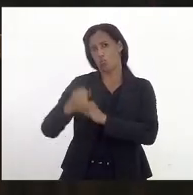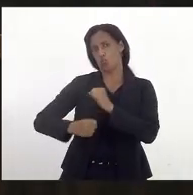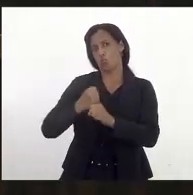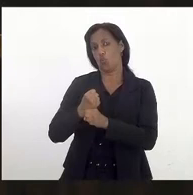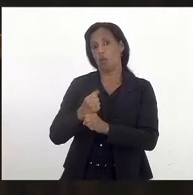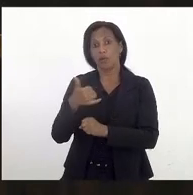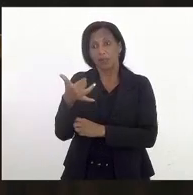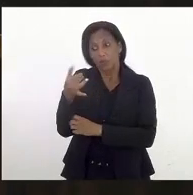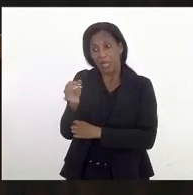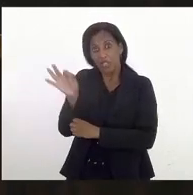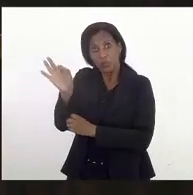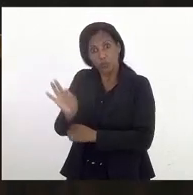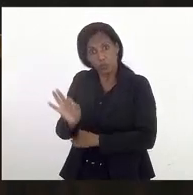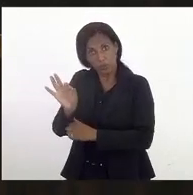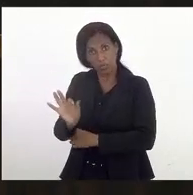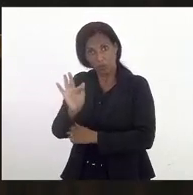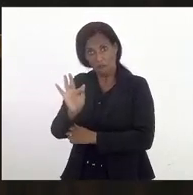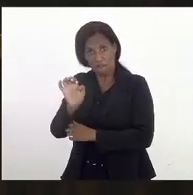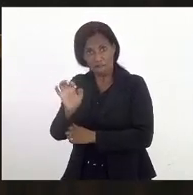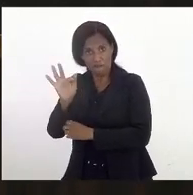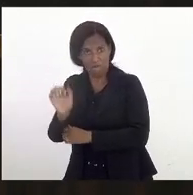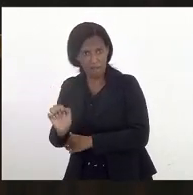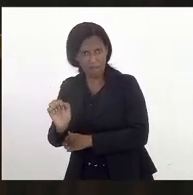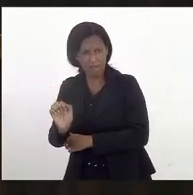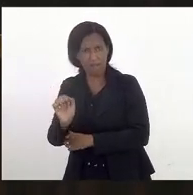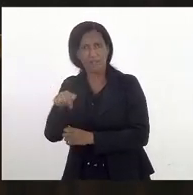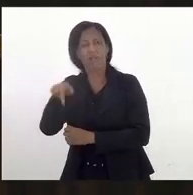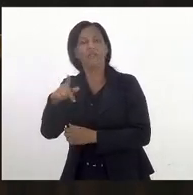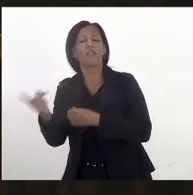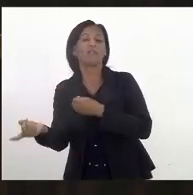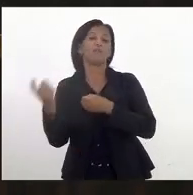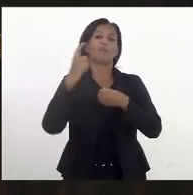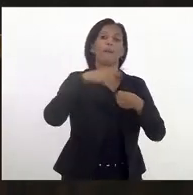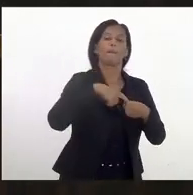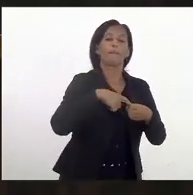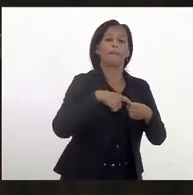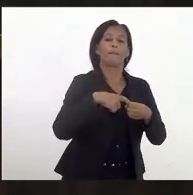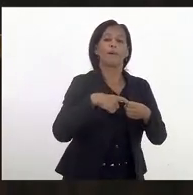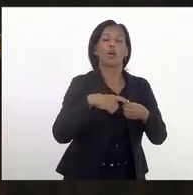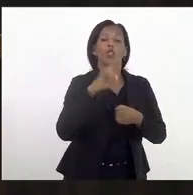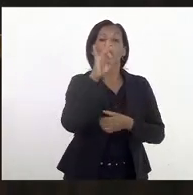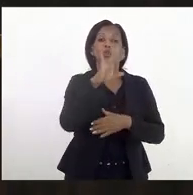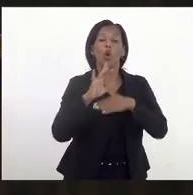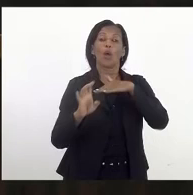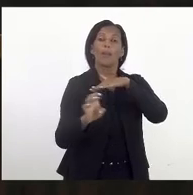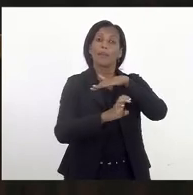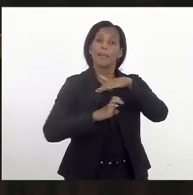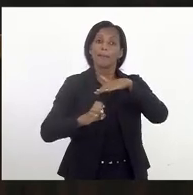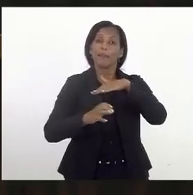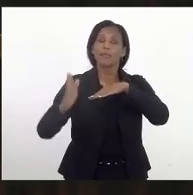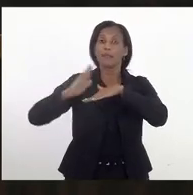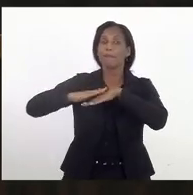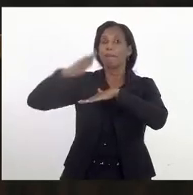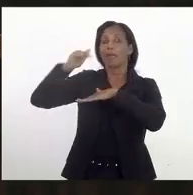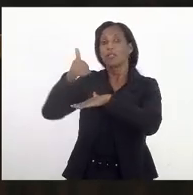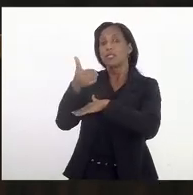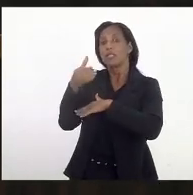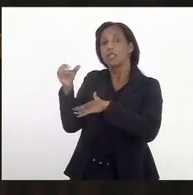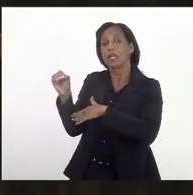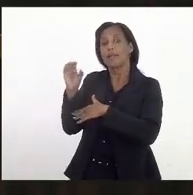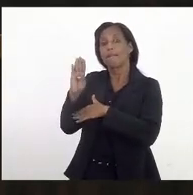os dez porcento do feef era quem pagava que retornava o benefício só empresas que faturam acima de 100